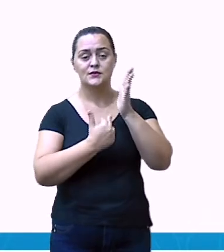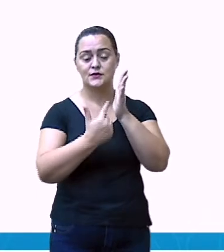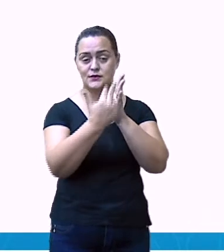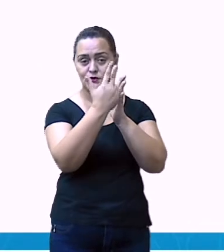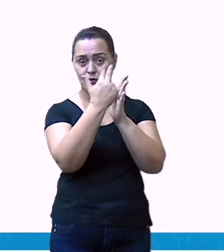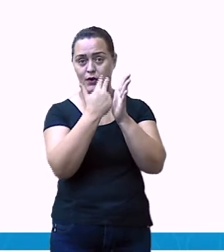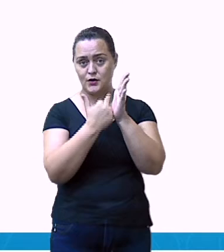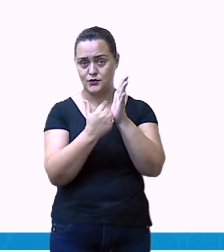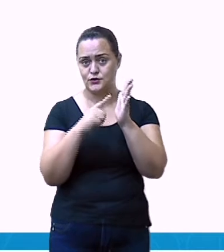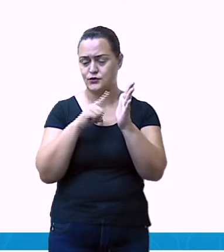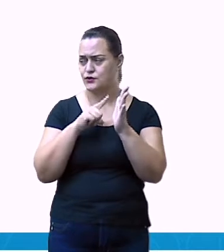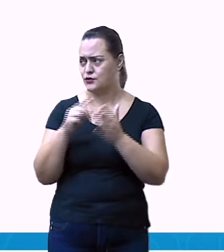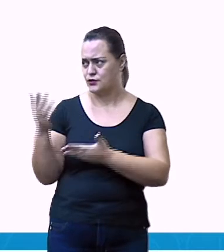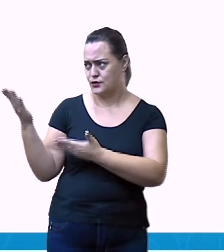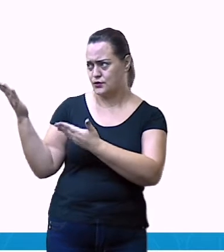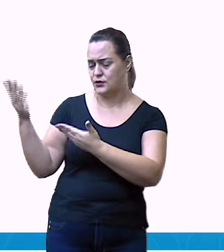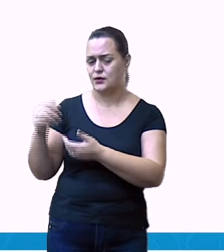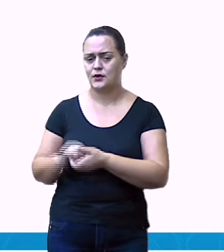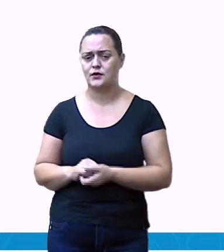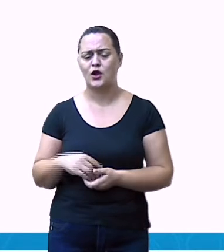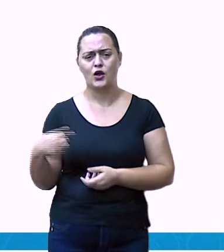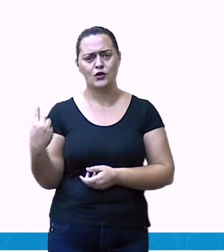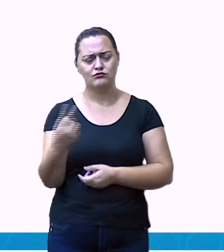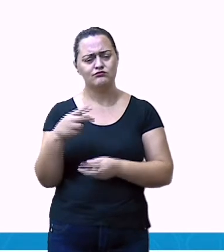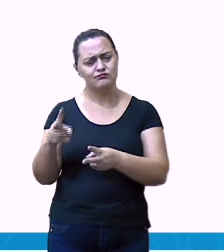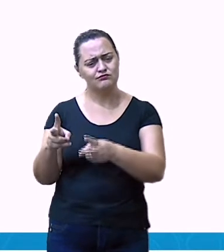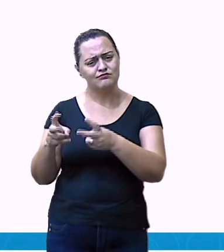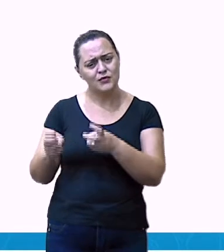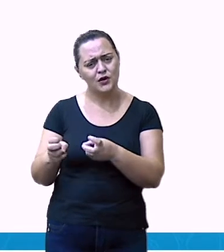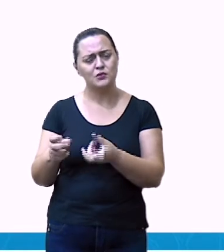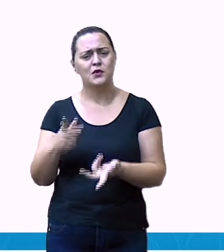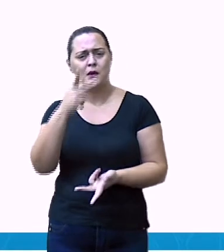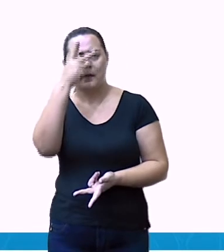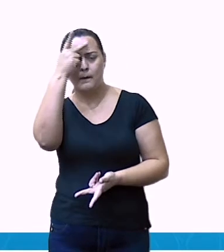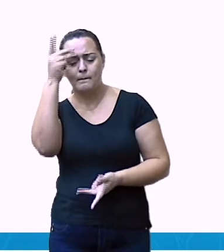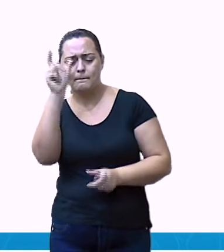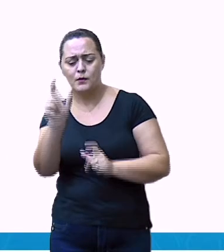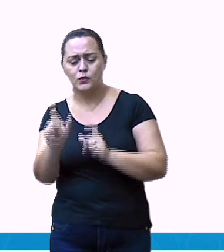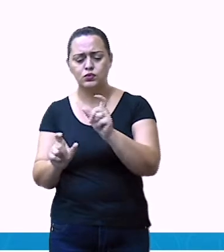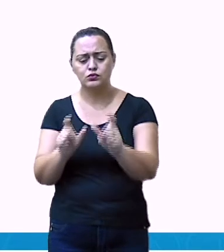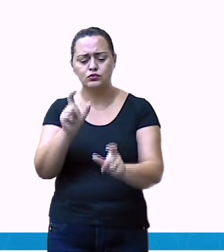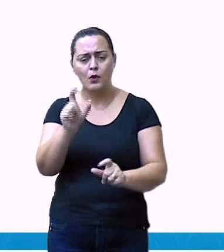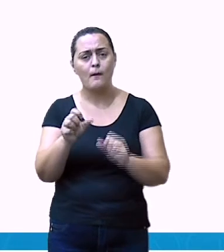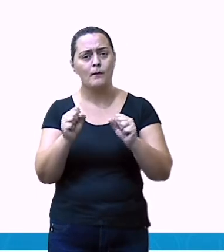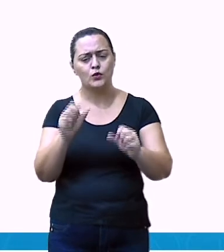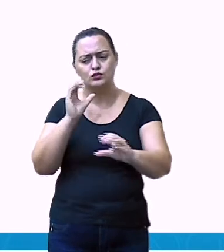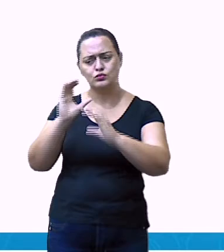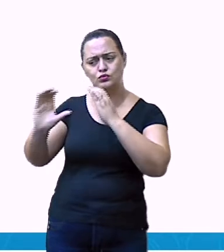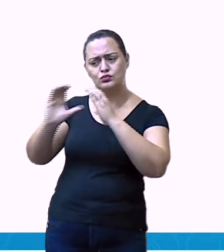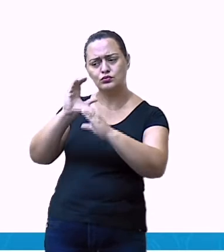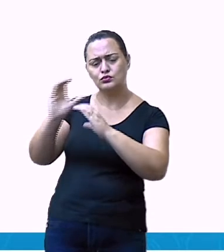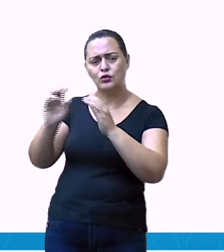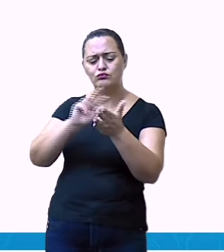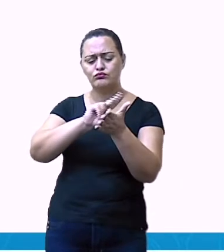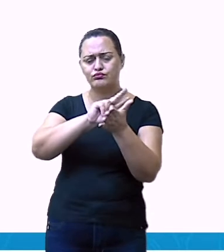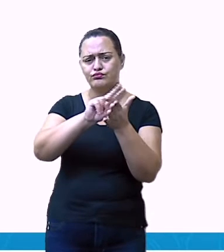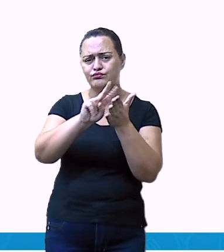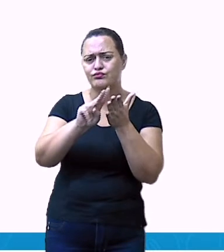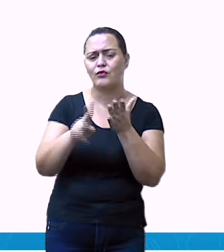ser humano se comunica por meio de diferentes linguagens: informática,